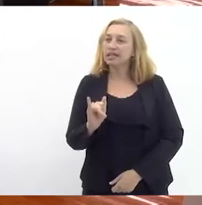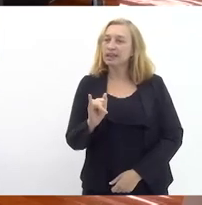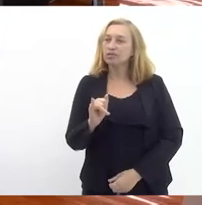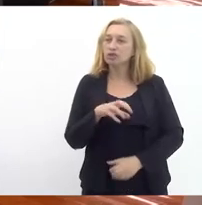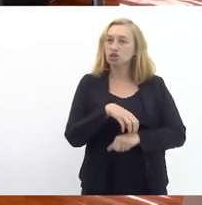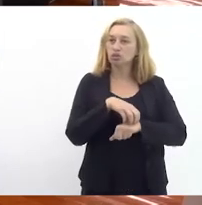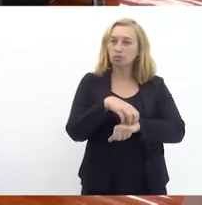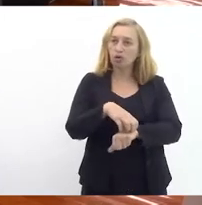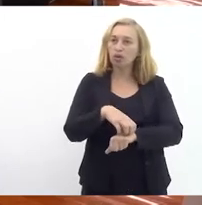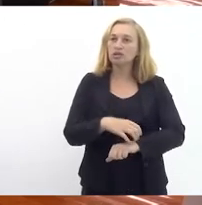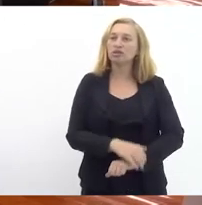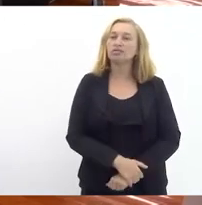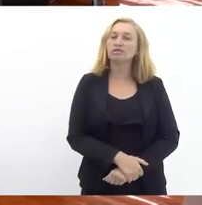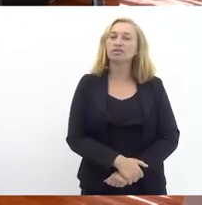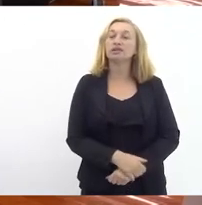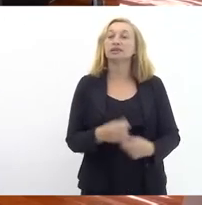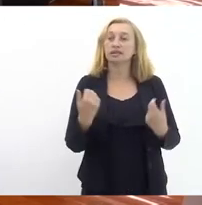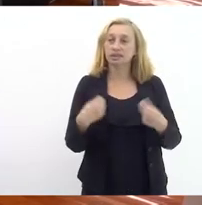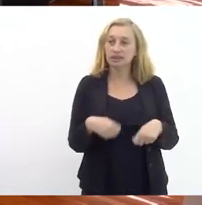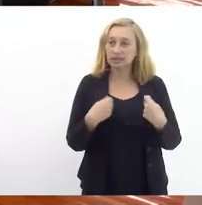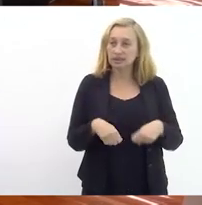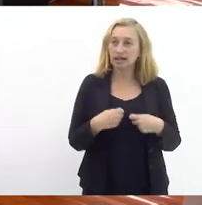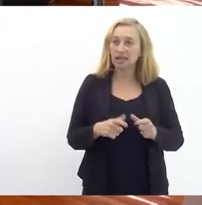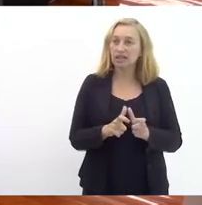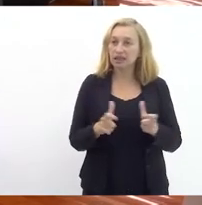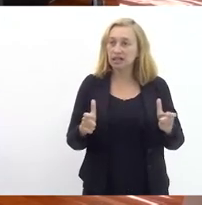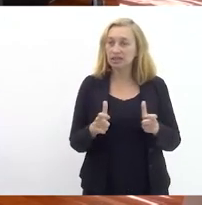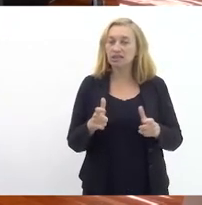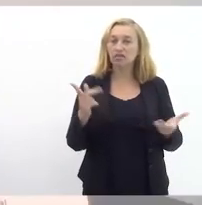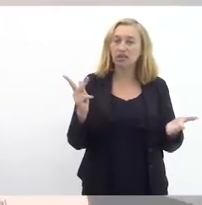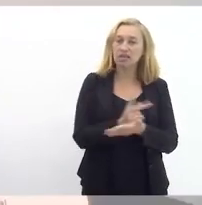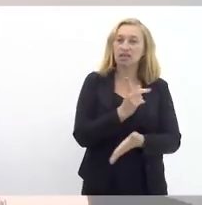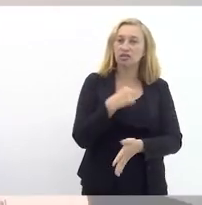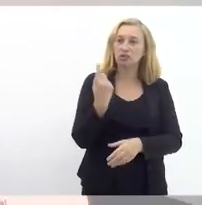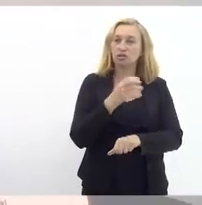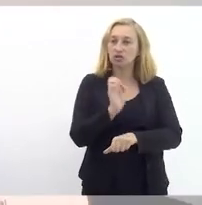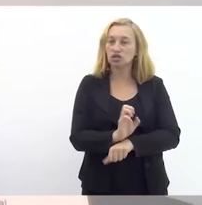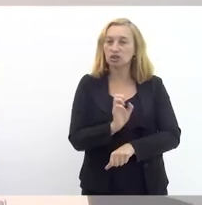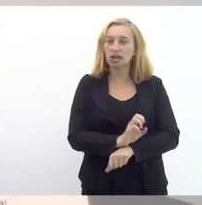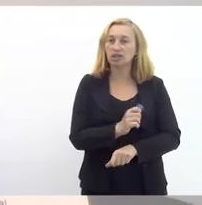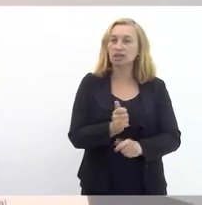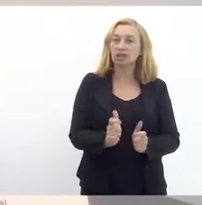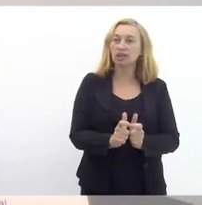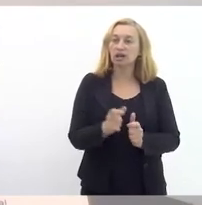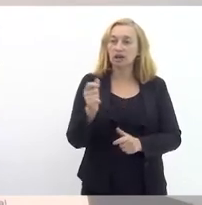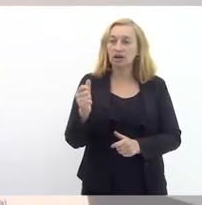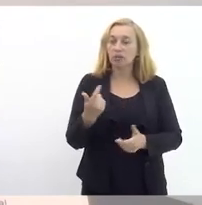né? Que realmente é a necessidade maior que está acontecendo no nosso Estado, né? Um problema muito grave,